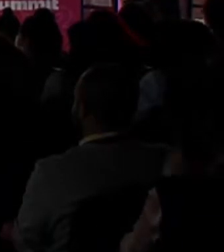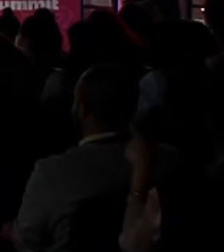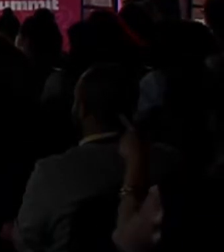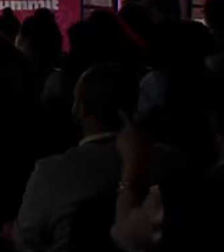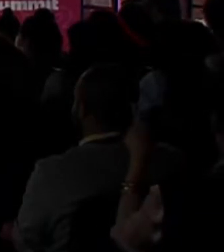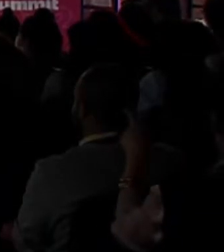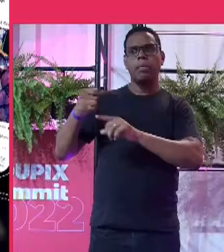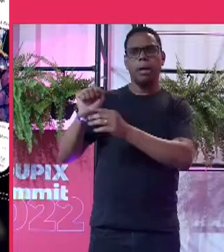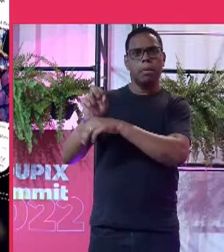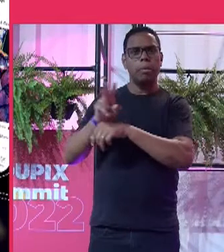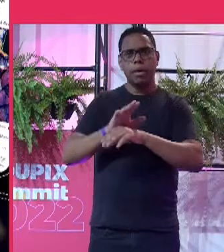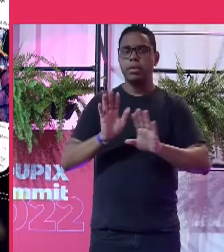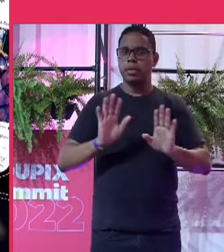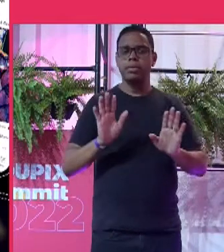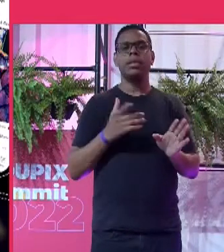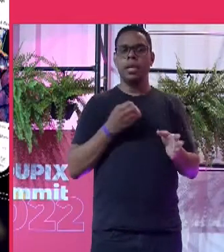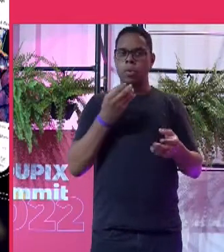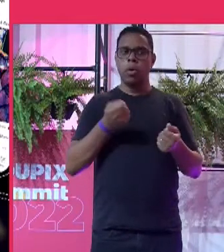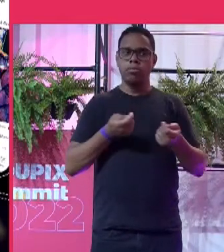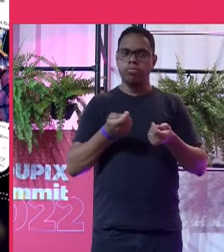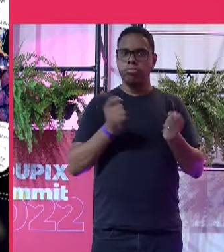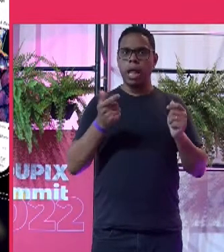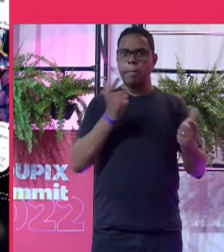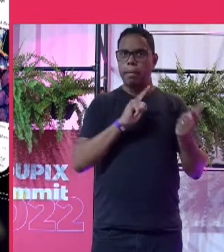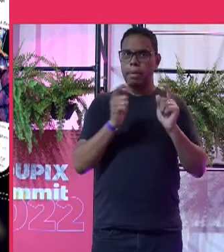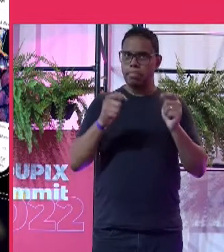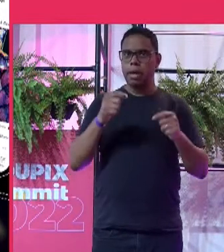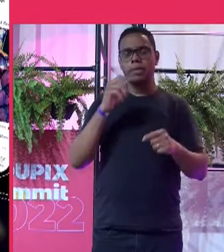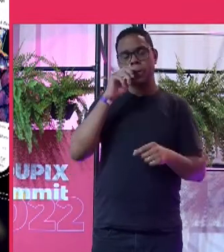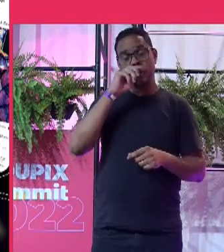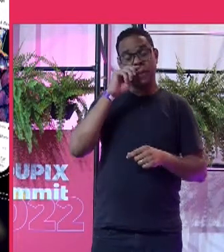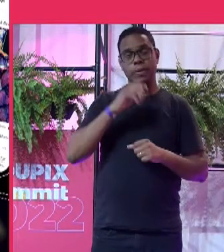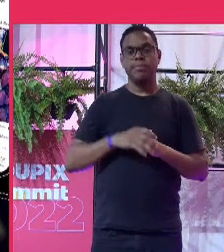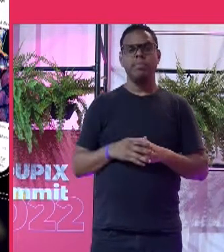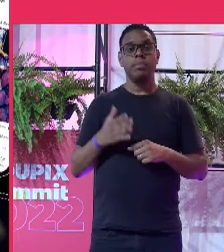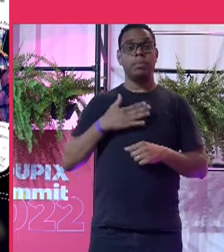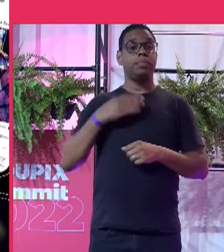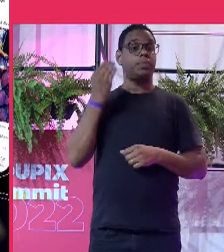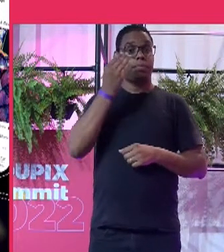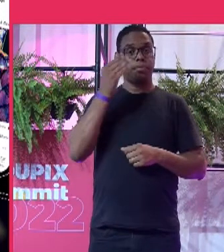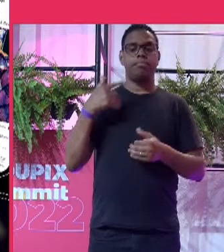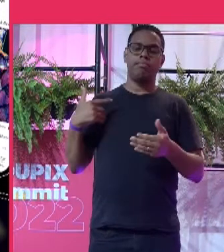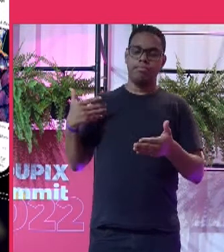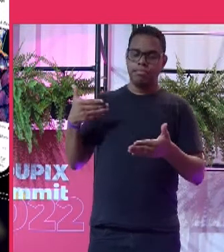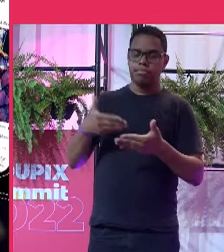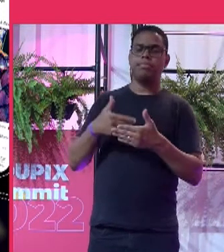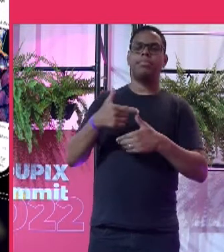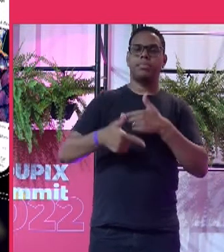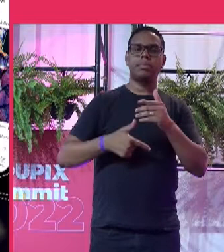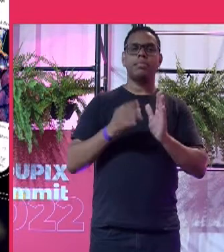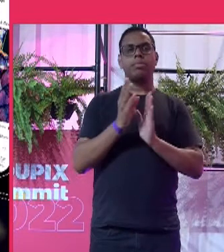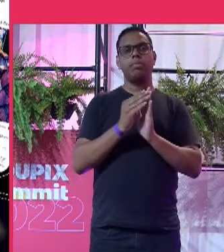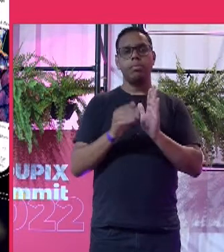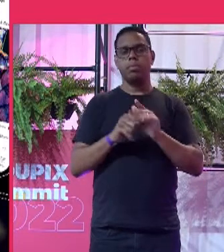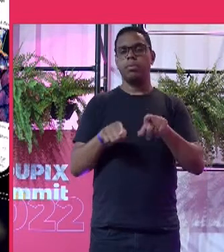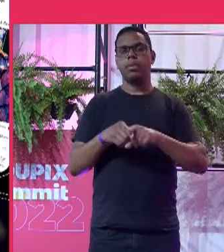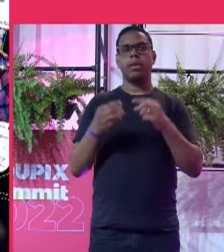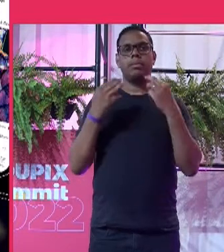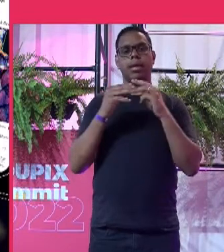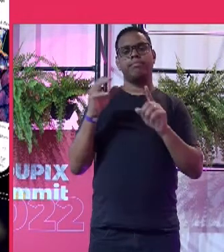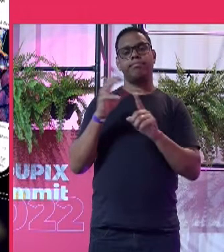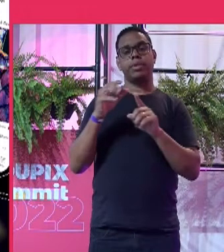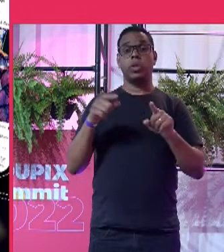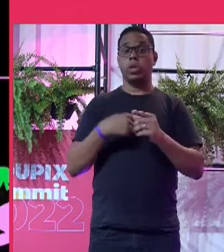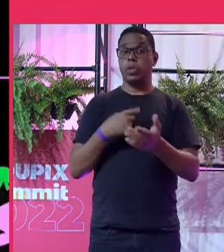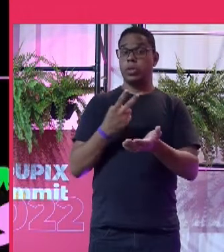obra extra. Acho que é o melhor dos mundos, né? Bom, ao longo da minha experiência, trabalhando com conteúdo e marketing de influência, eu